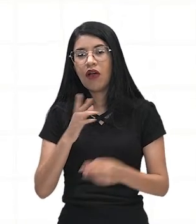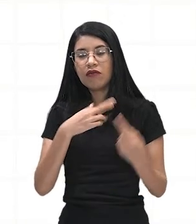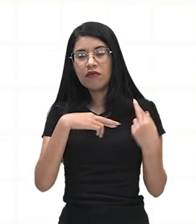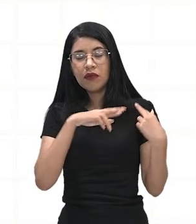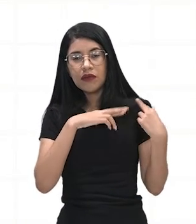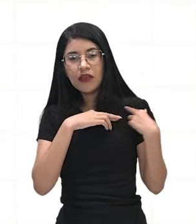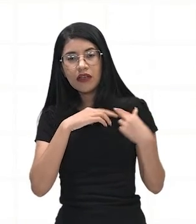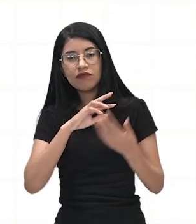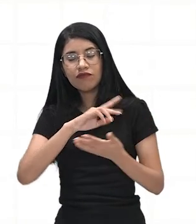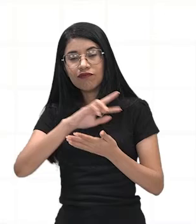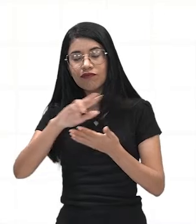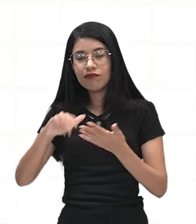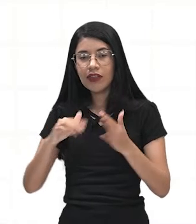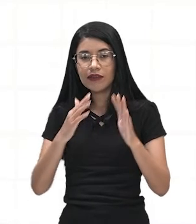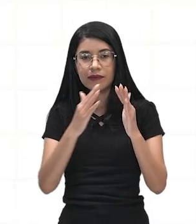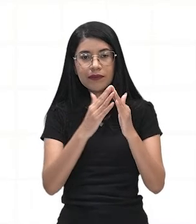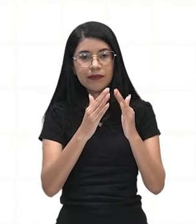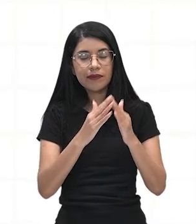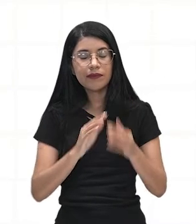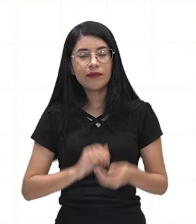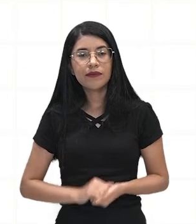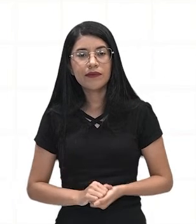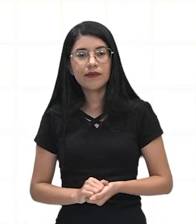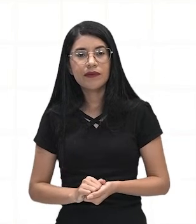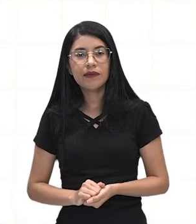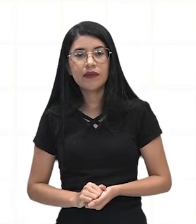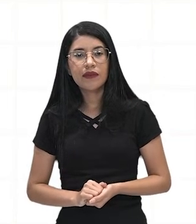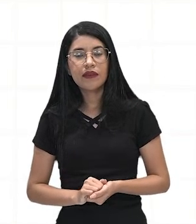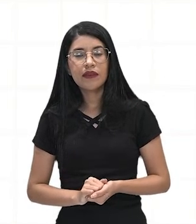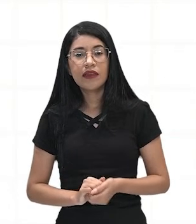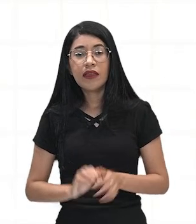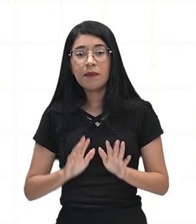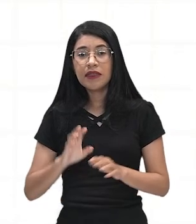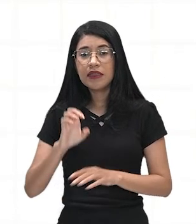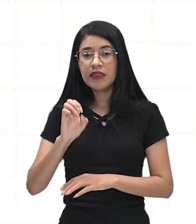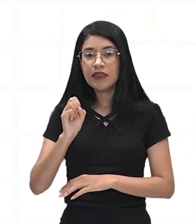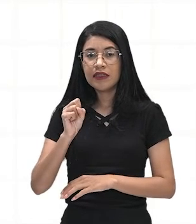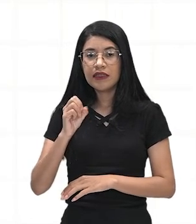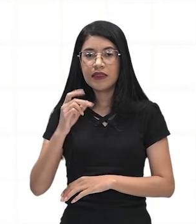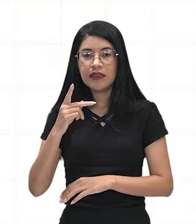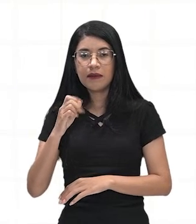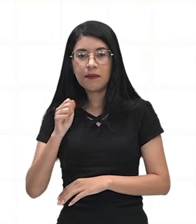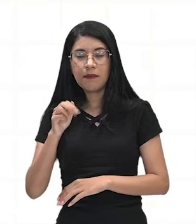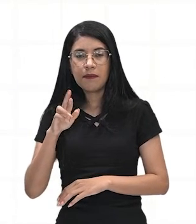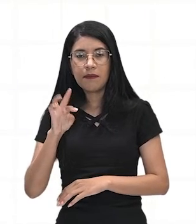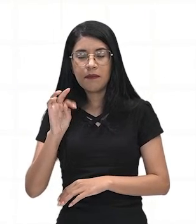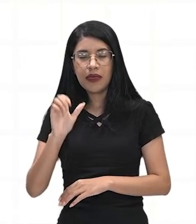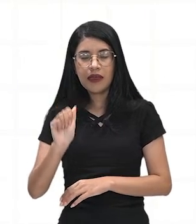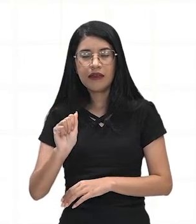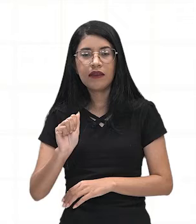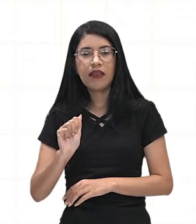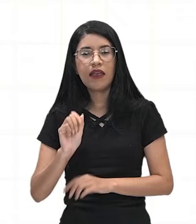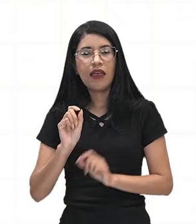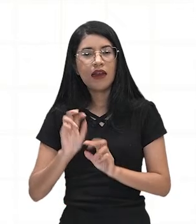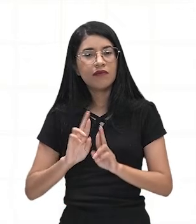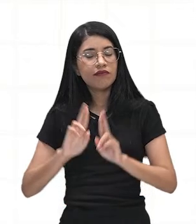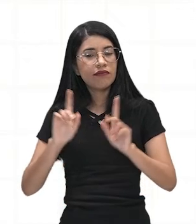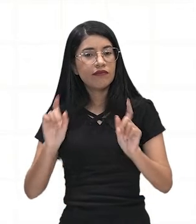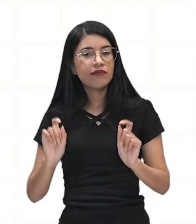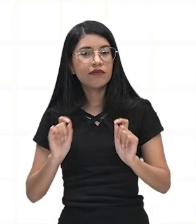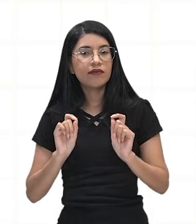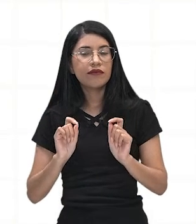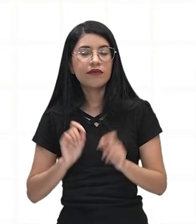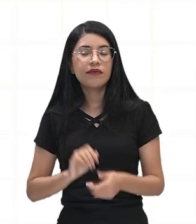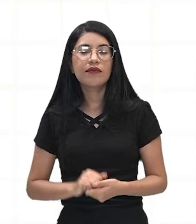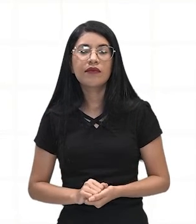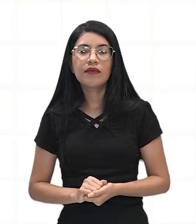responsabilidades domésticas, tá? Já em Esparta, a situação é um pouco ou bastante diferente. As